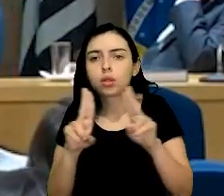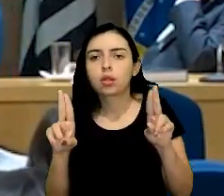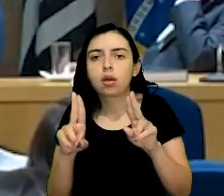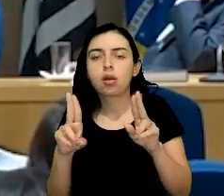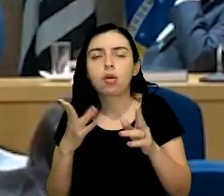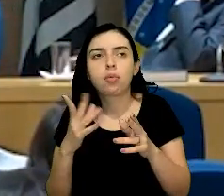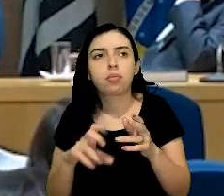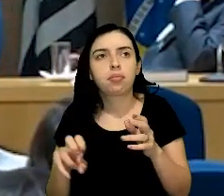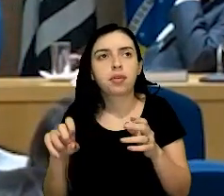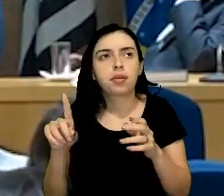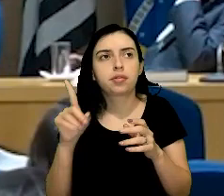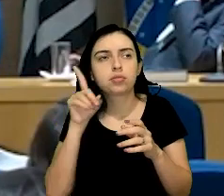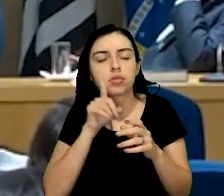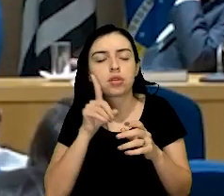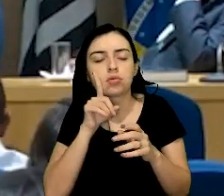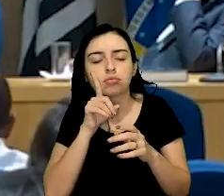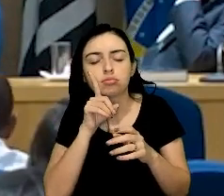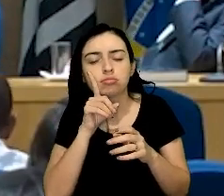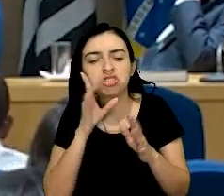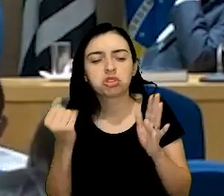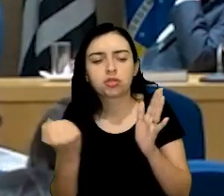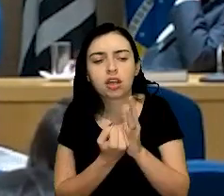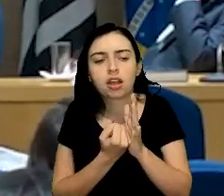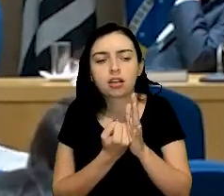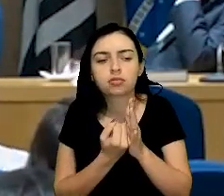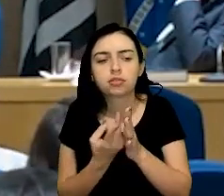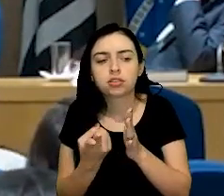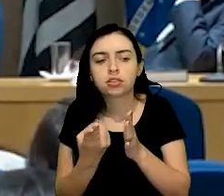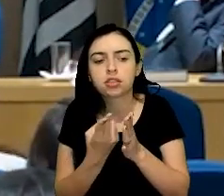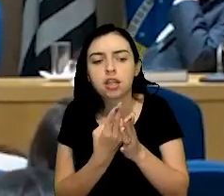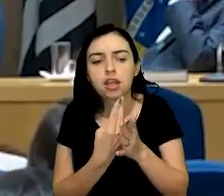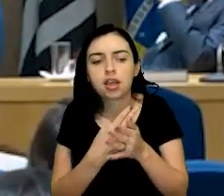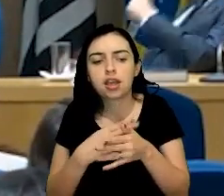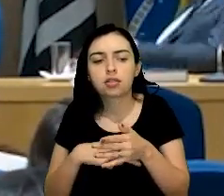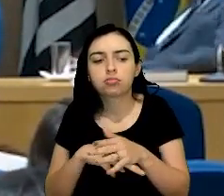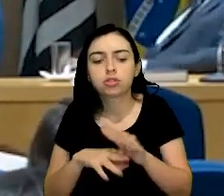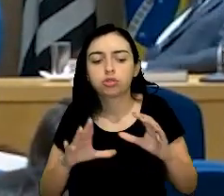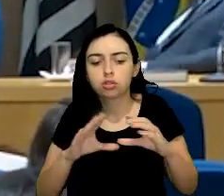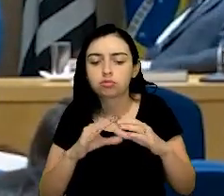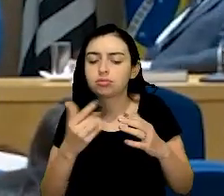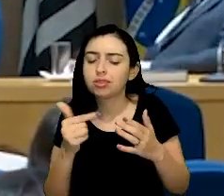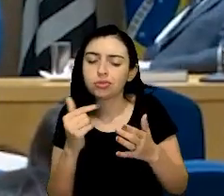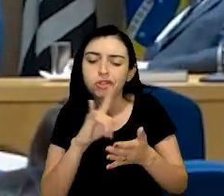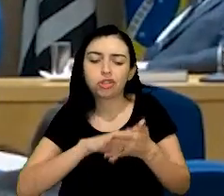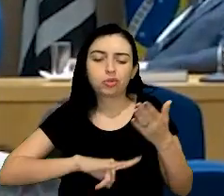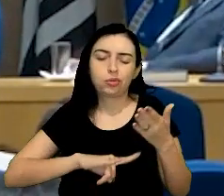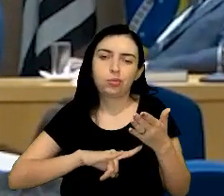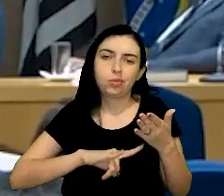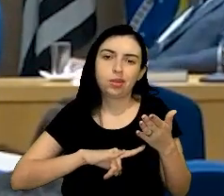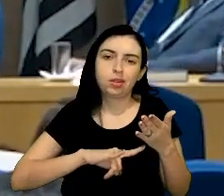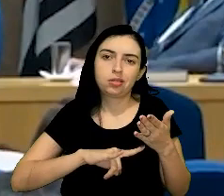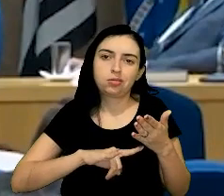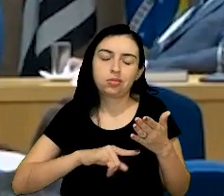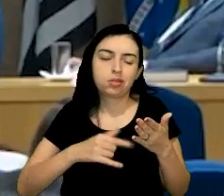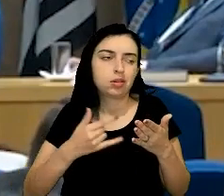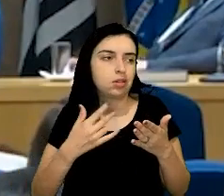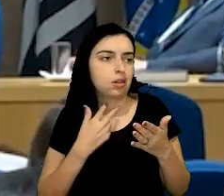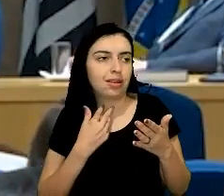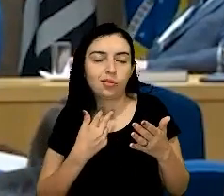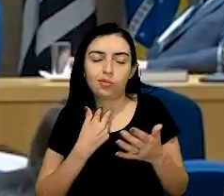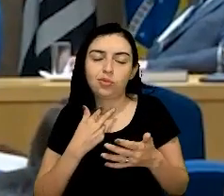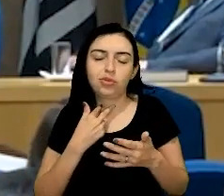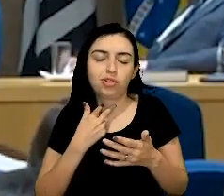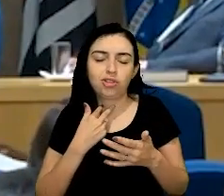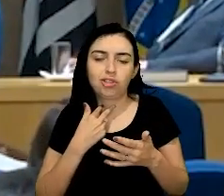étnicos. Por quê? Porque eles ficavam nas suas próprias redes, porque eles eram indocumentados, então um poderia, nessa rede, ele